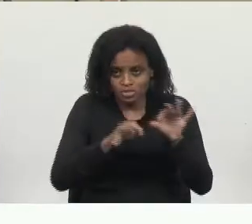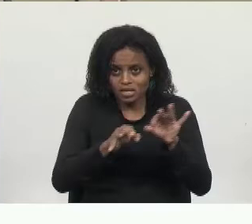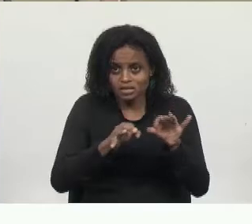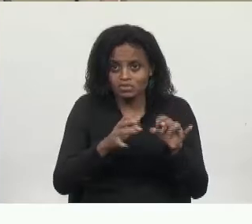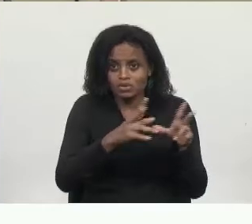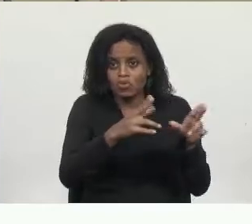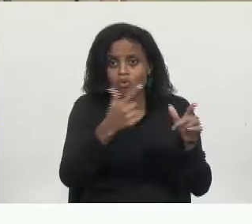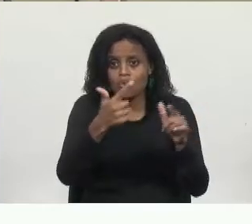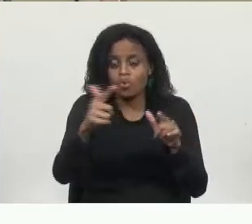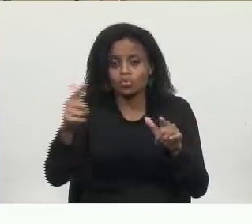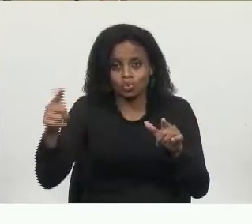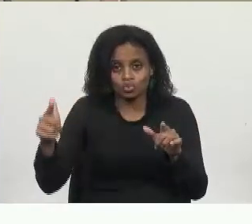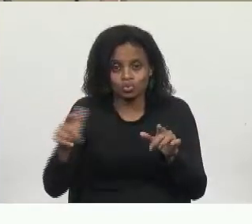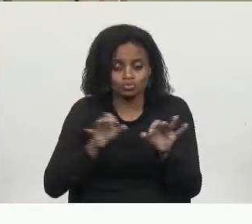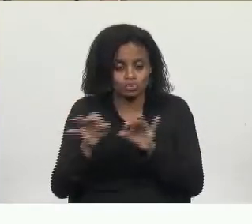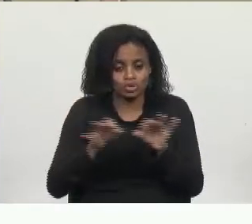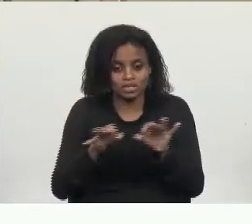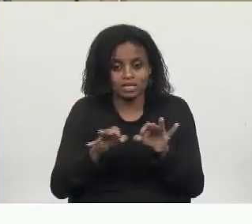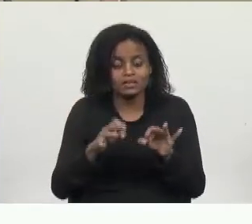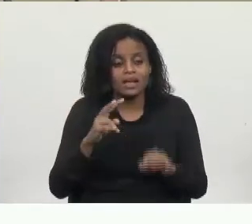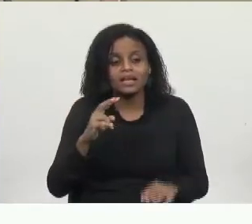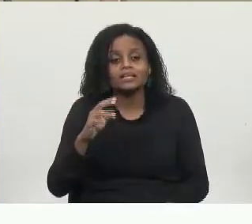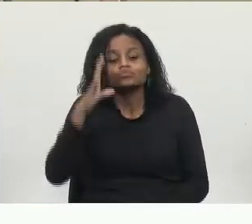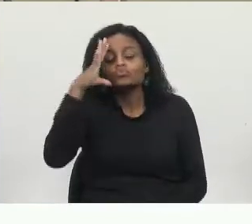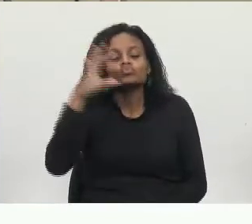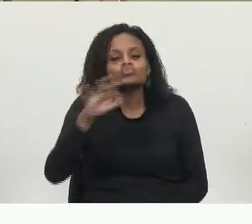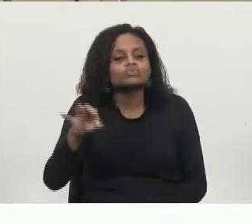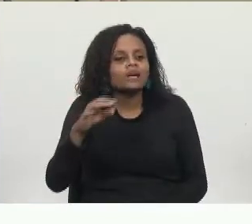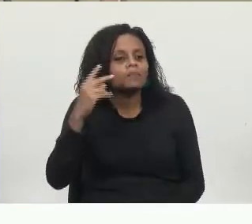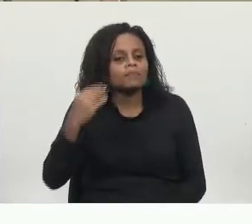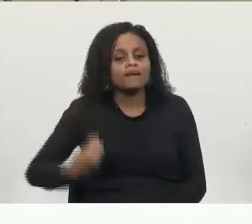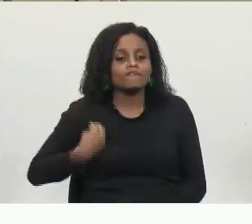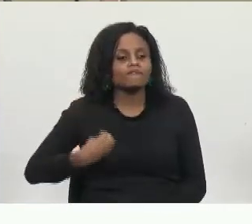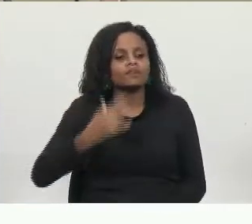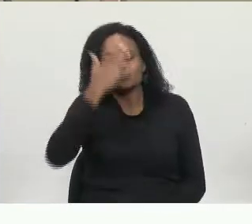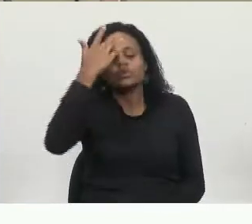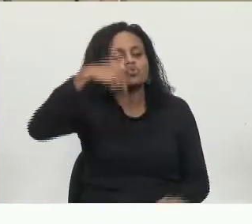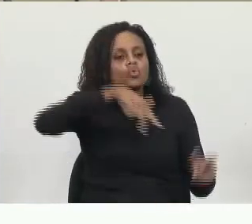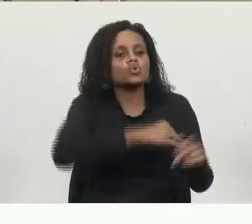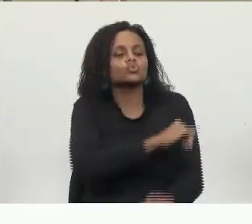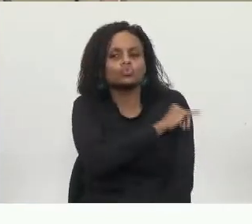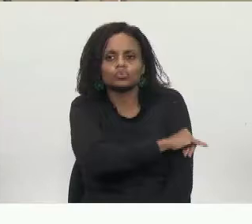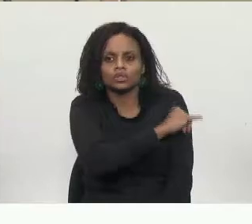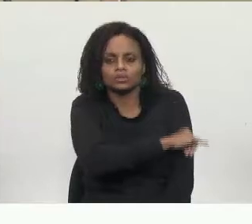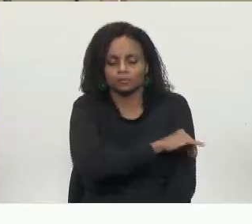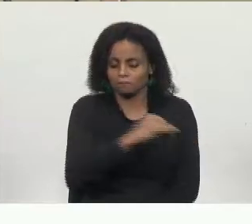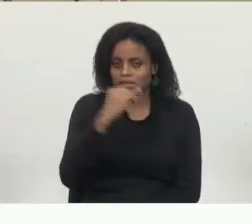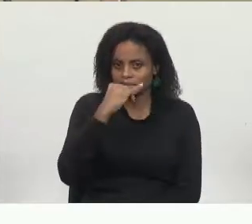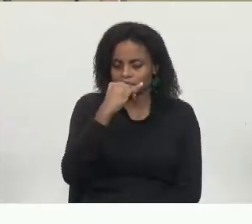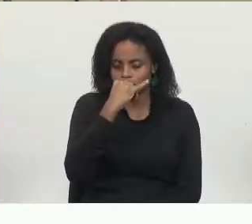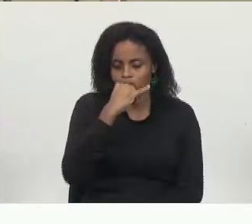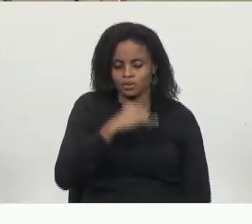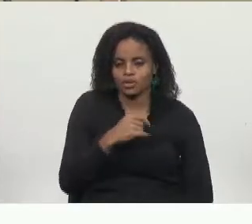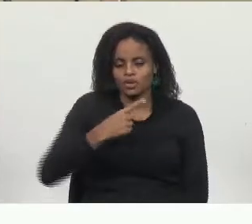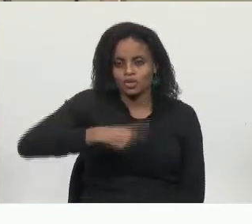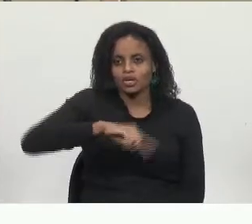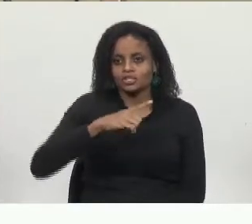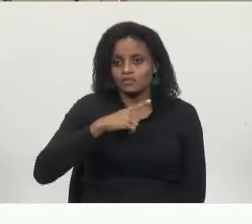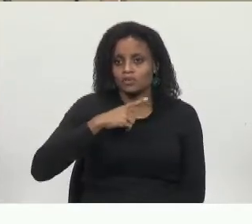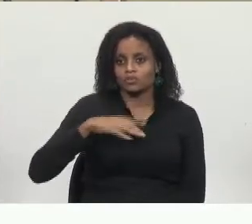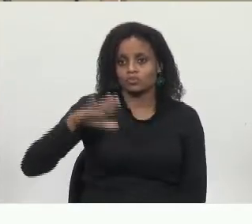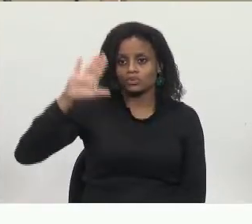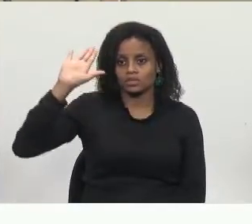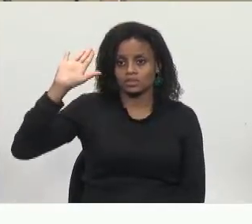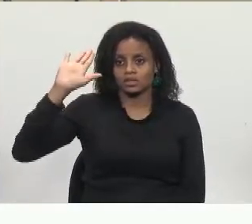está dialogando com a realidade do Estado do Rio de Janeiro. E vou citar alguns exemplos. Nós tivemos um